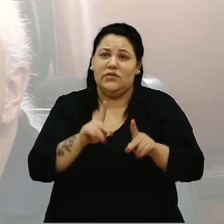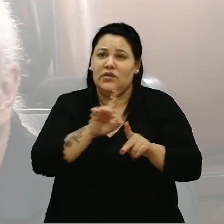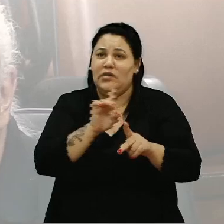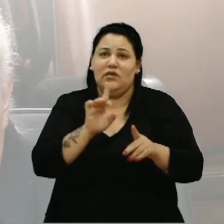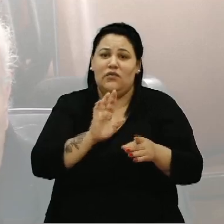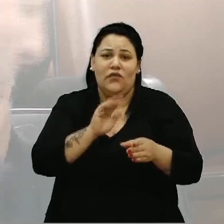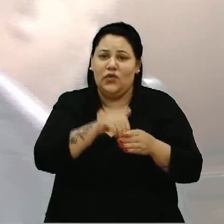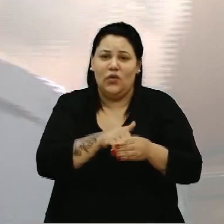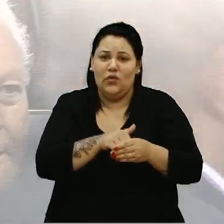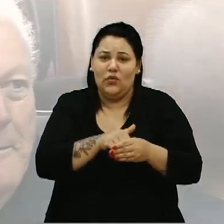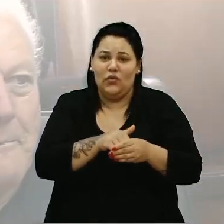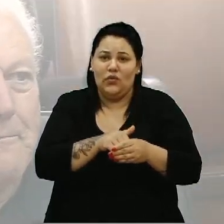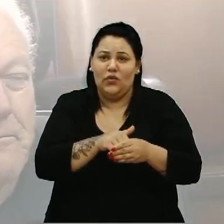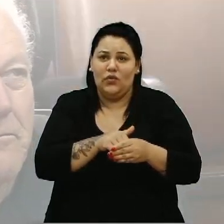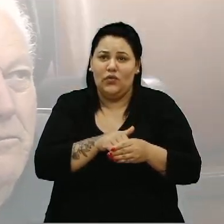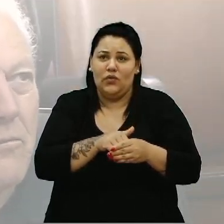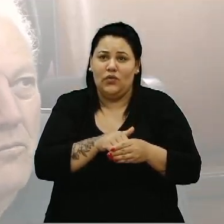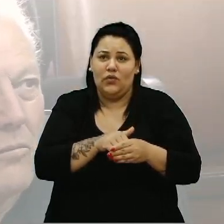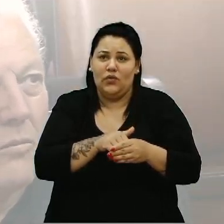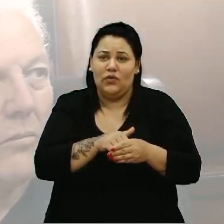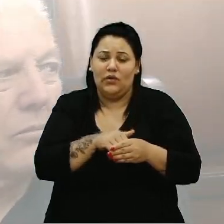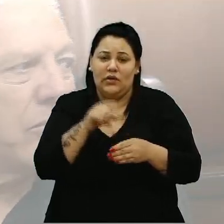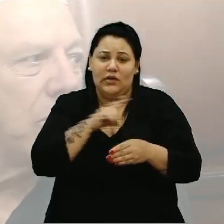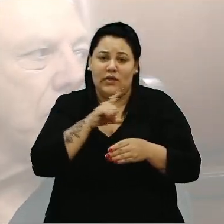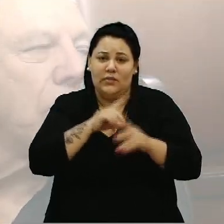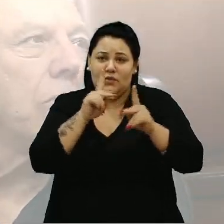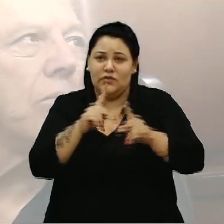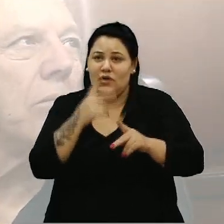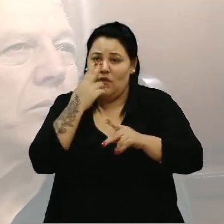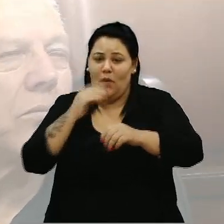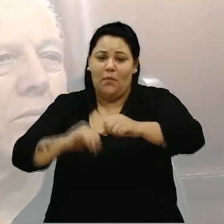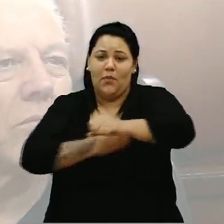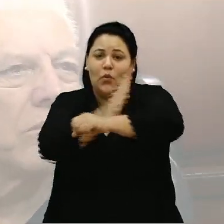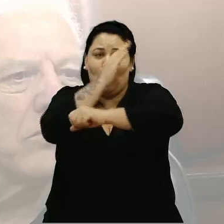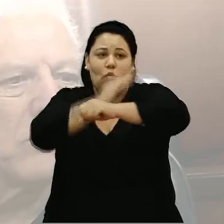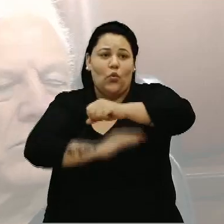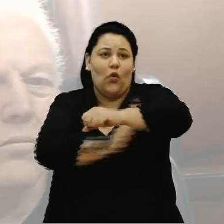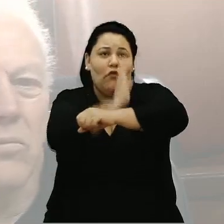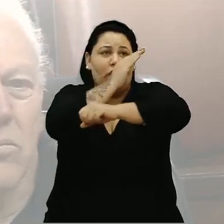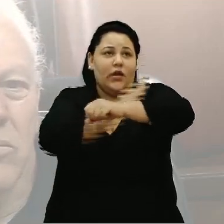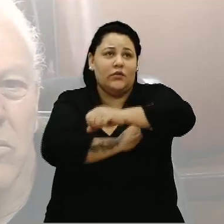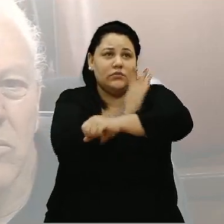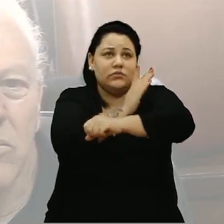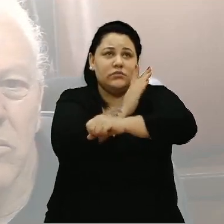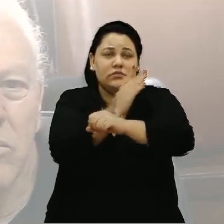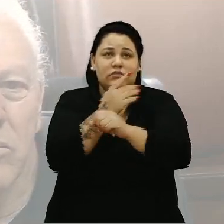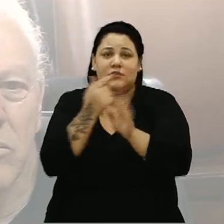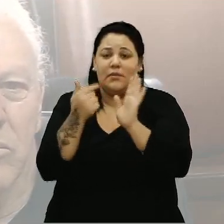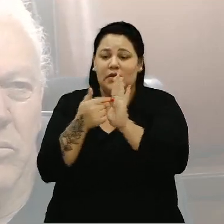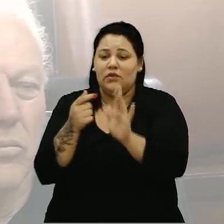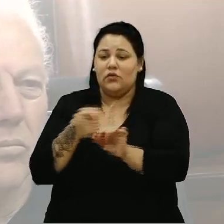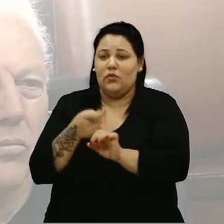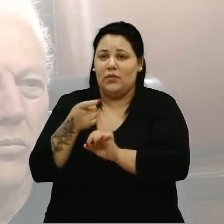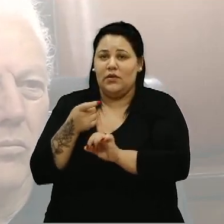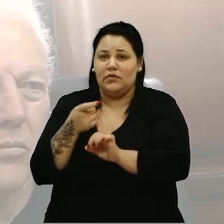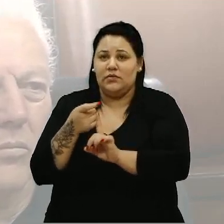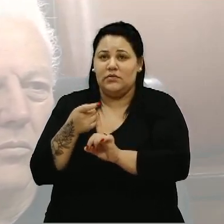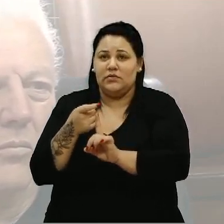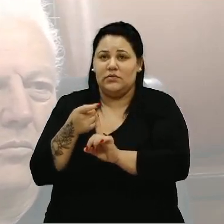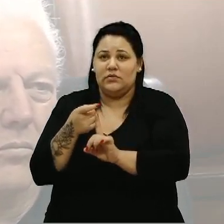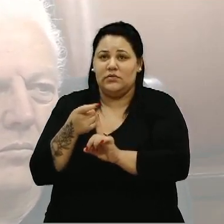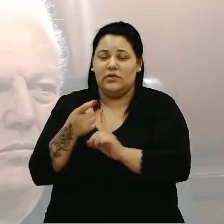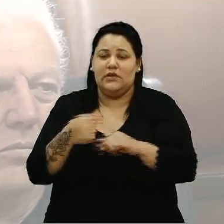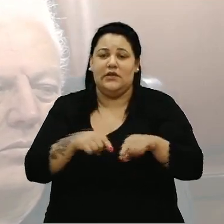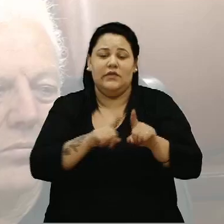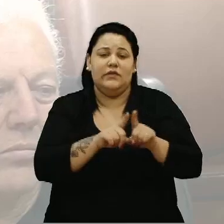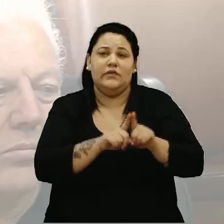nem veio. Tem gente que é que nem golfinho, vem aqui para se apresentar durante o mês e não vai durar muito, vai embora. E nem veio na sessão hoje.